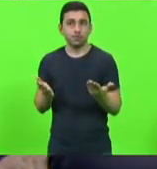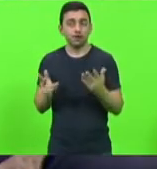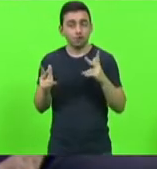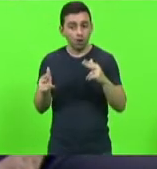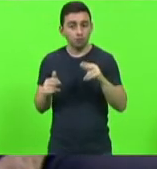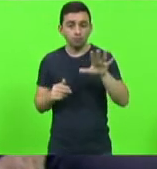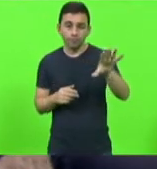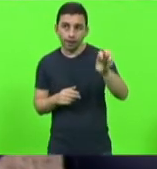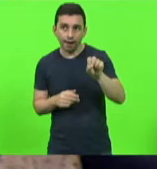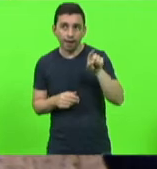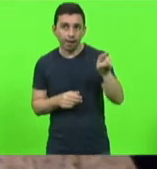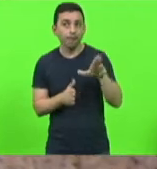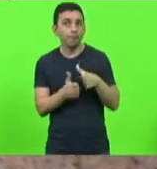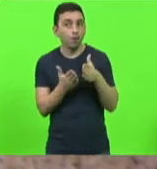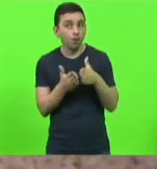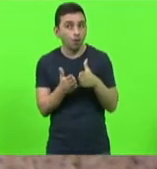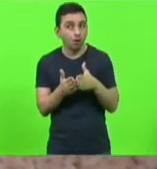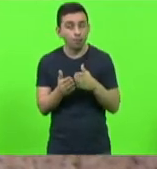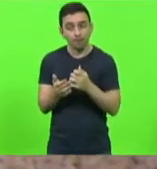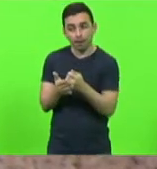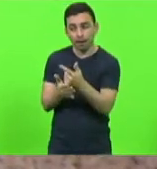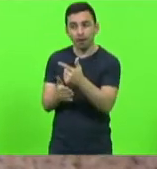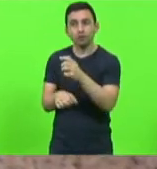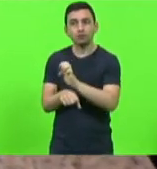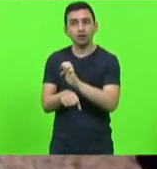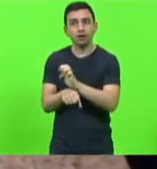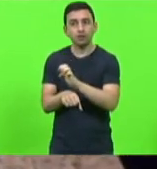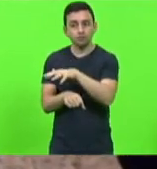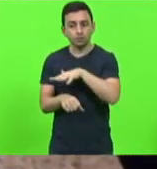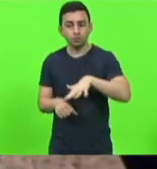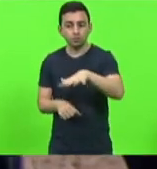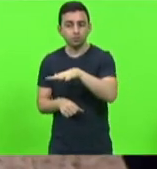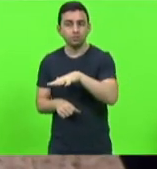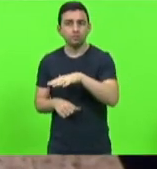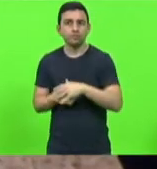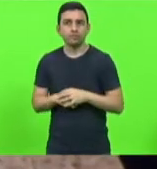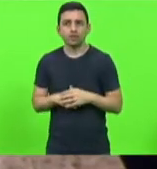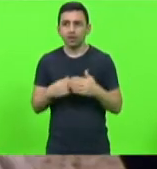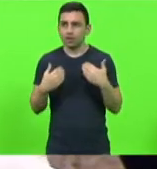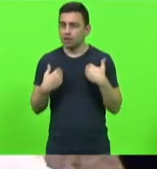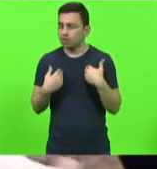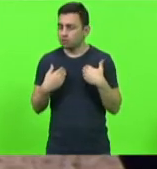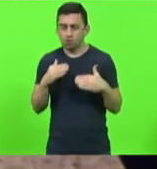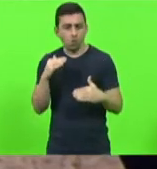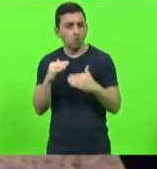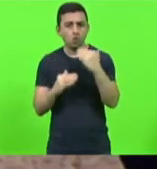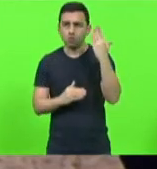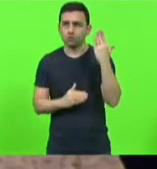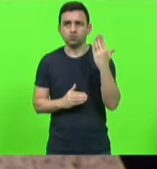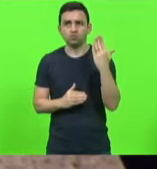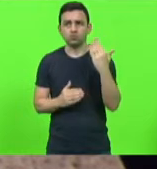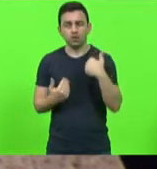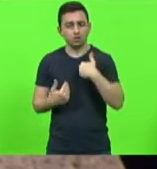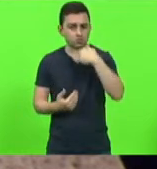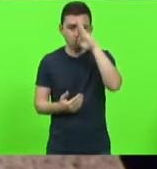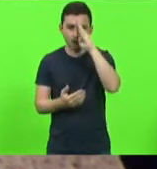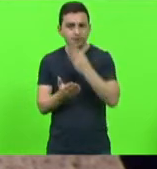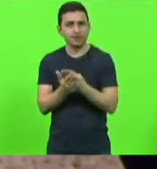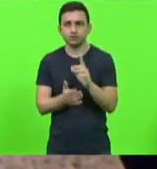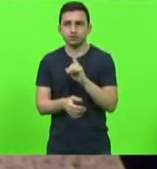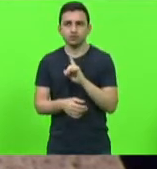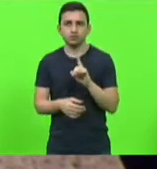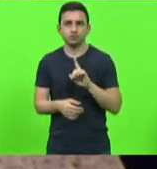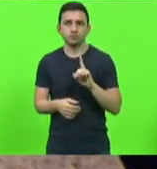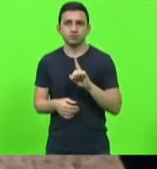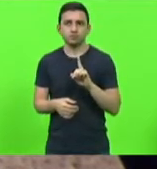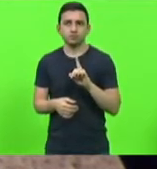do mais pobre para pagar para o Estado em alguma ponta. Eu não consigo concordar com isso. Eu não acredito que esse